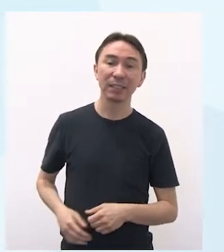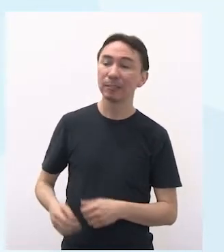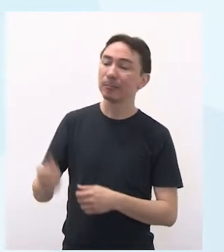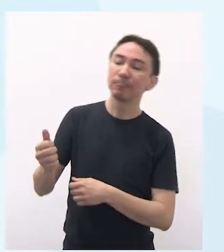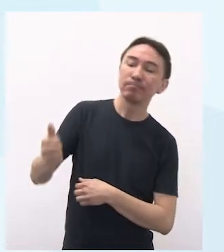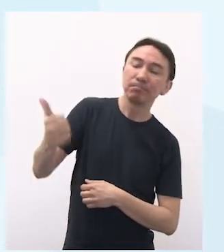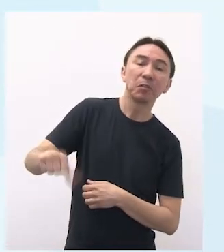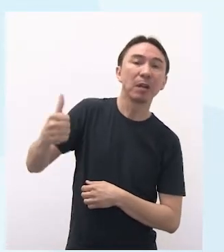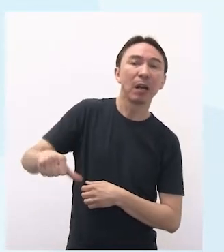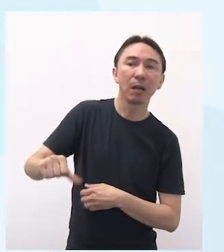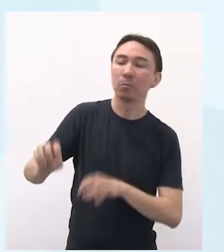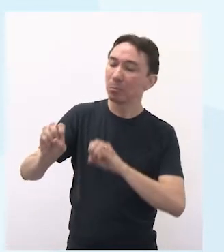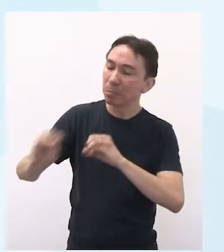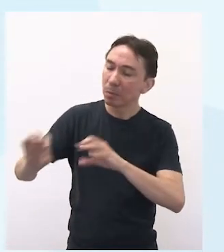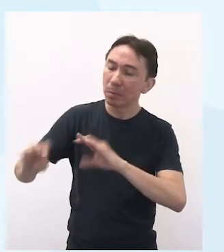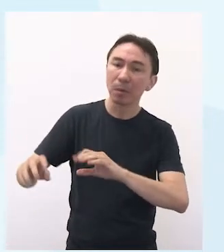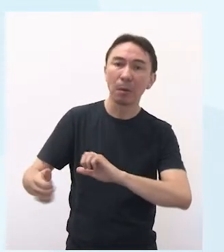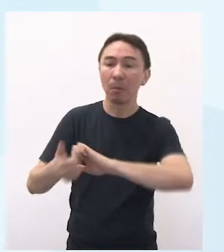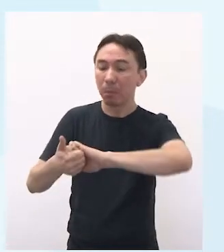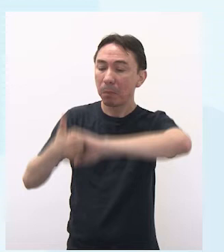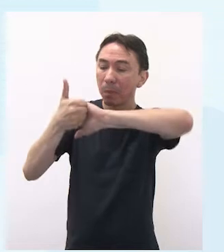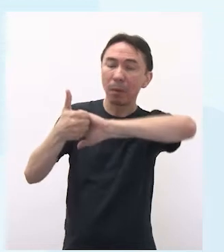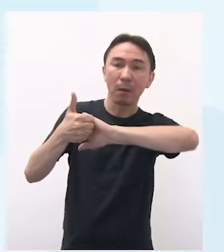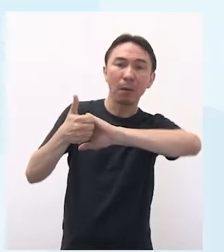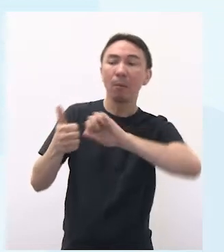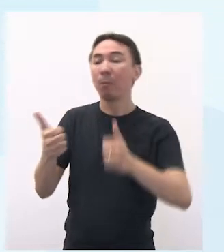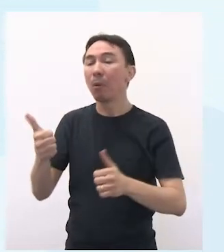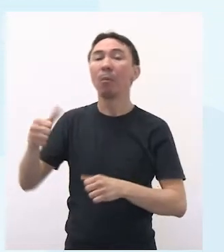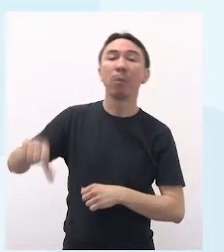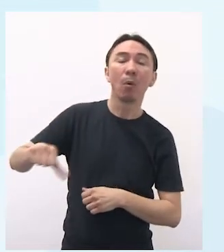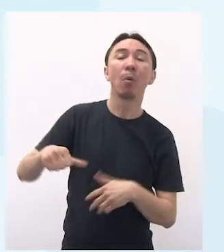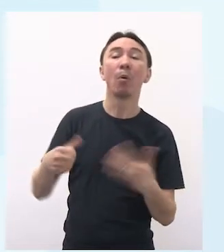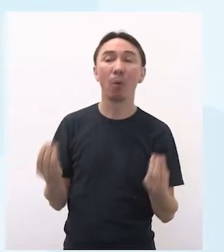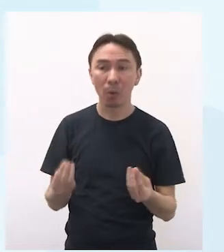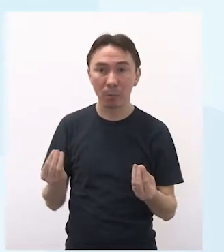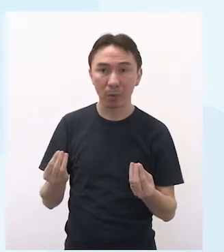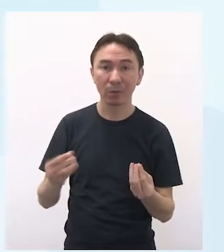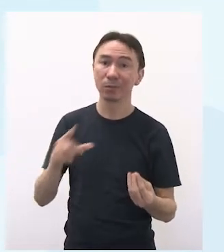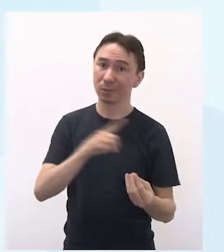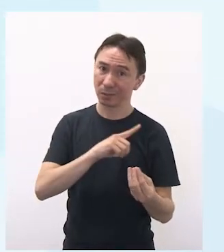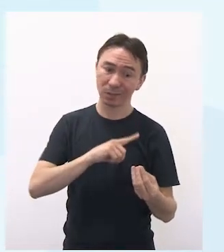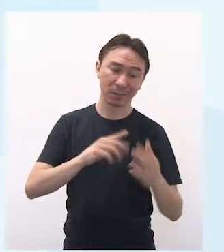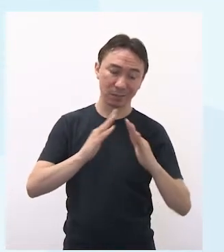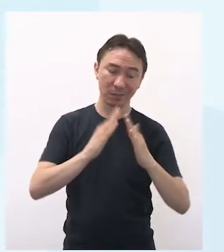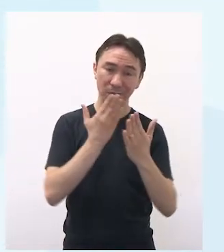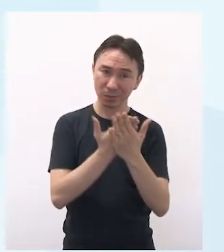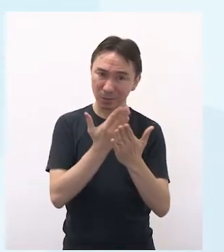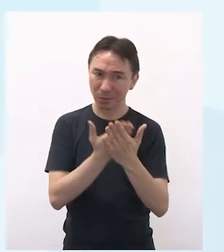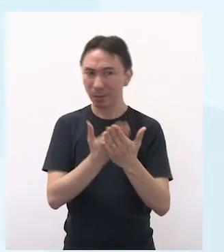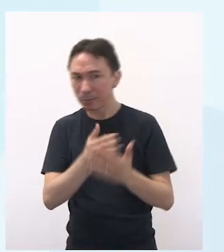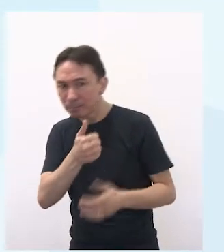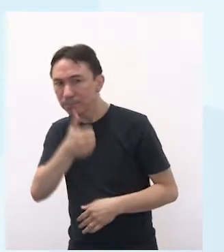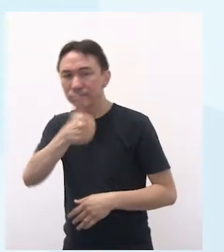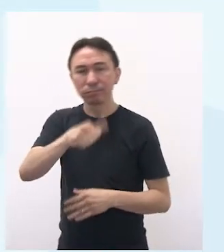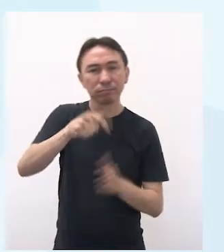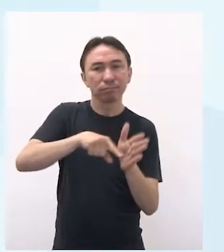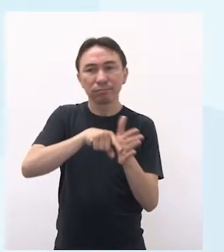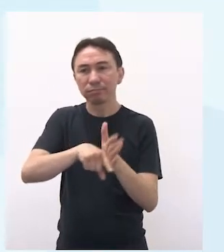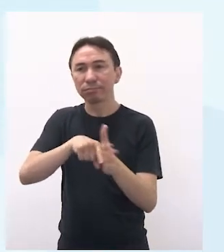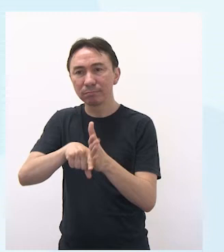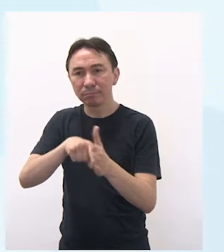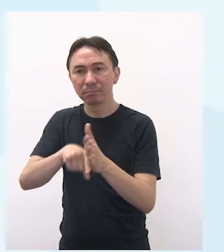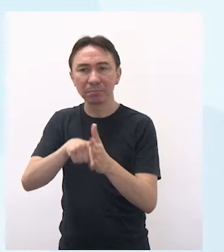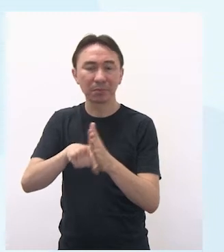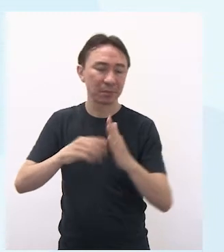que nós temos nas redes estaduais e municipais. E esse resultado vai contribuir para a elaboração e o monitoramento, como